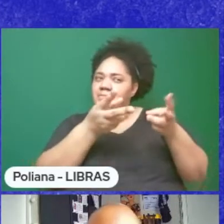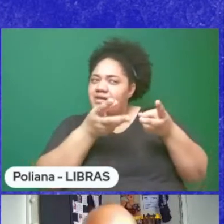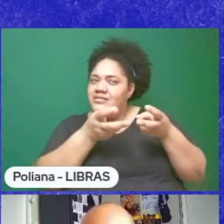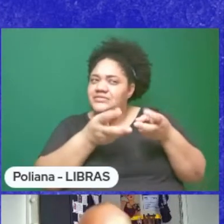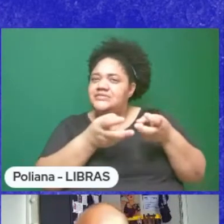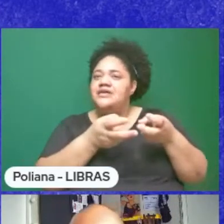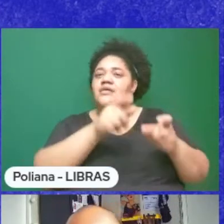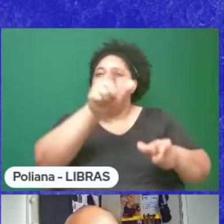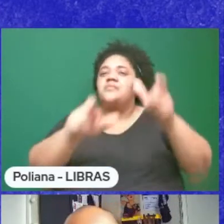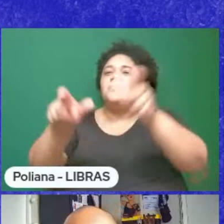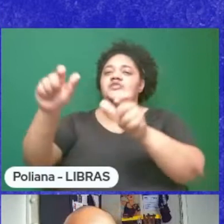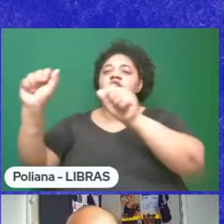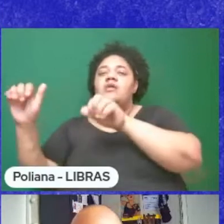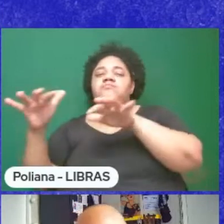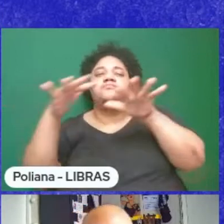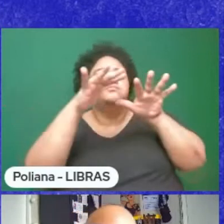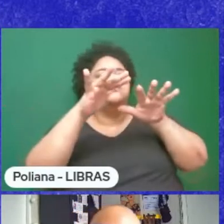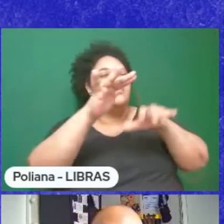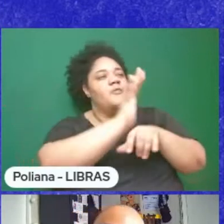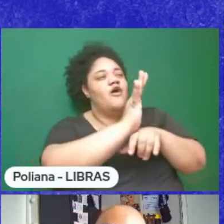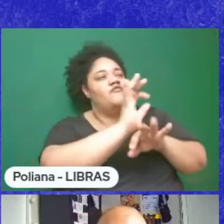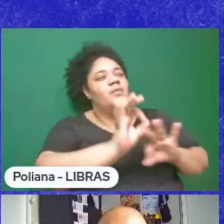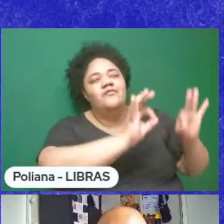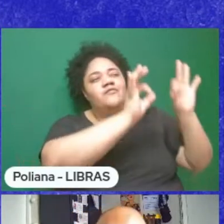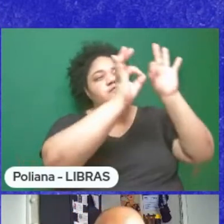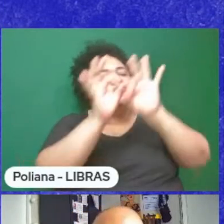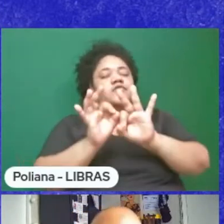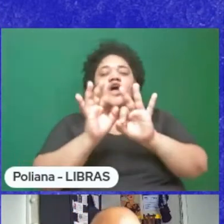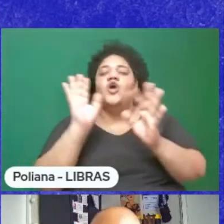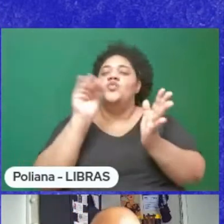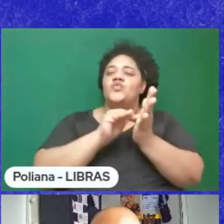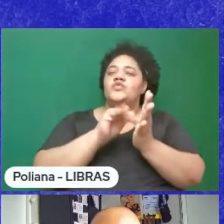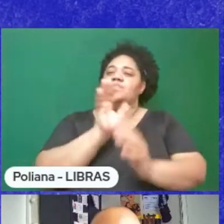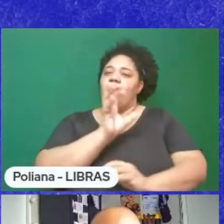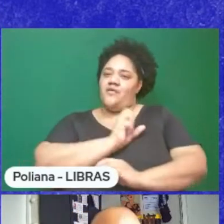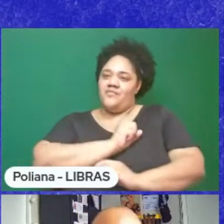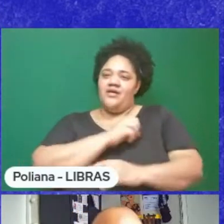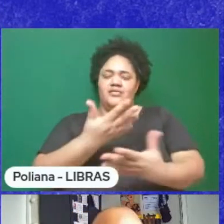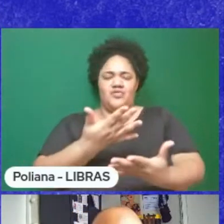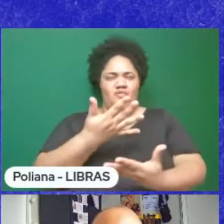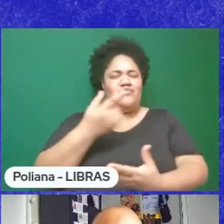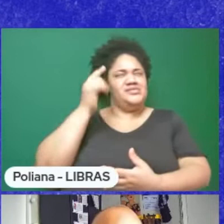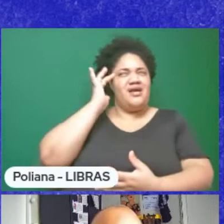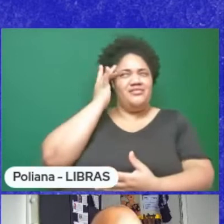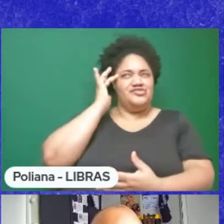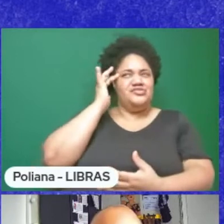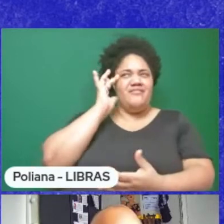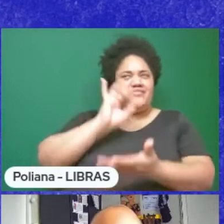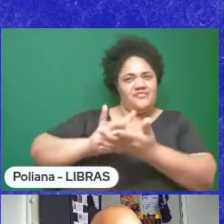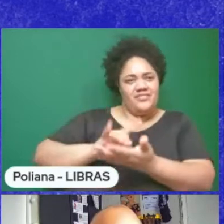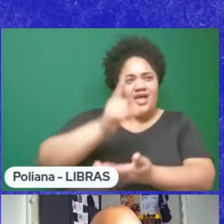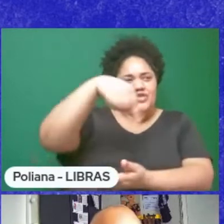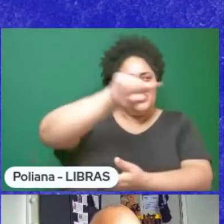mesmo do público com Os Últimos Românticos? Você esperava que fosse todo esse carinho mesmo nostálgico que ele traz?